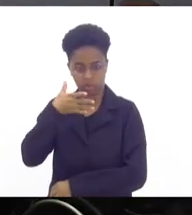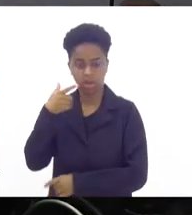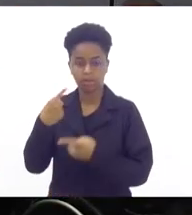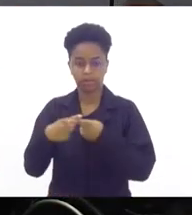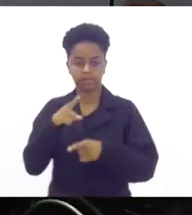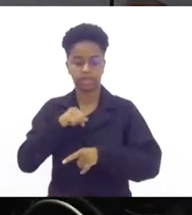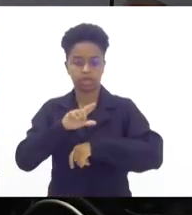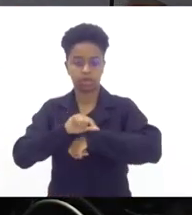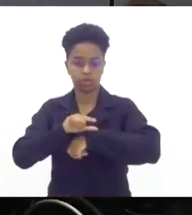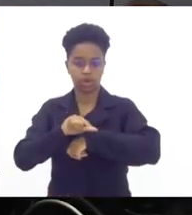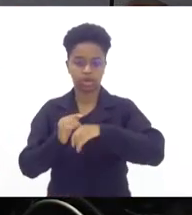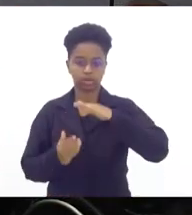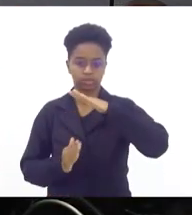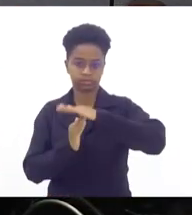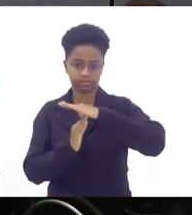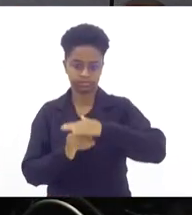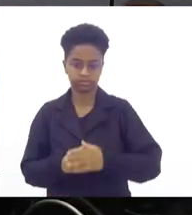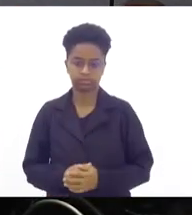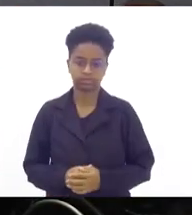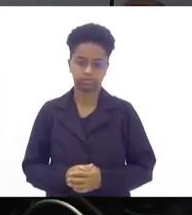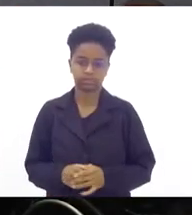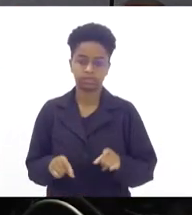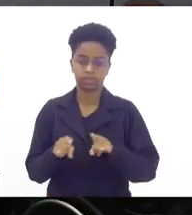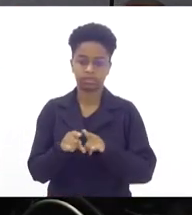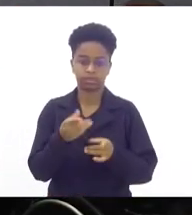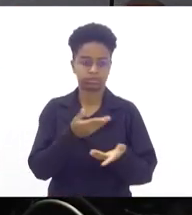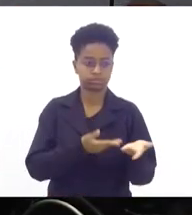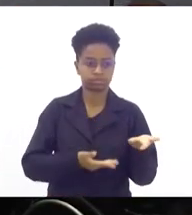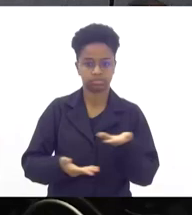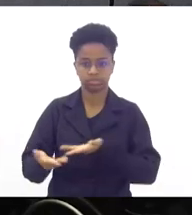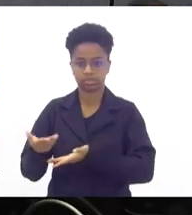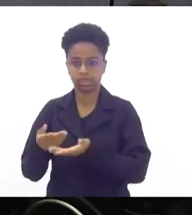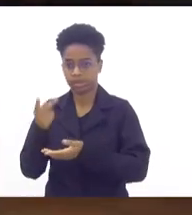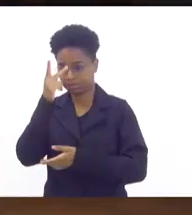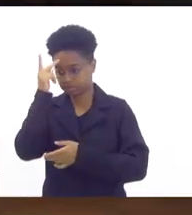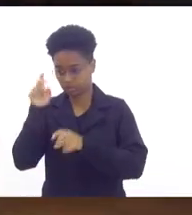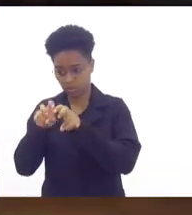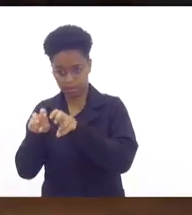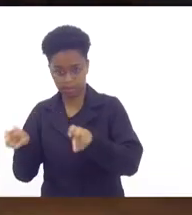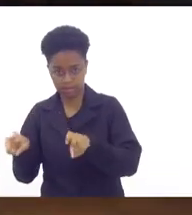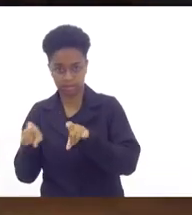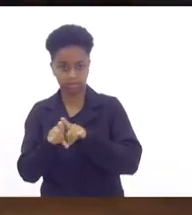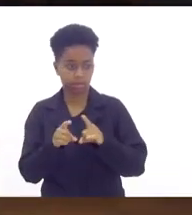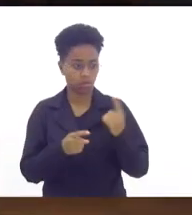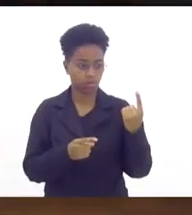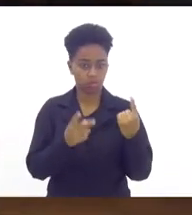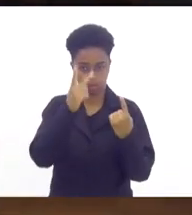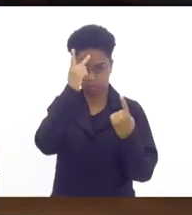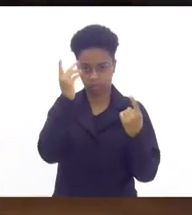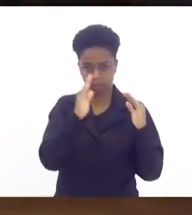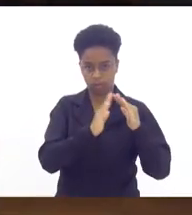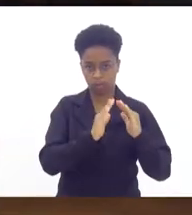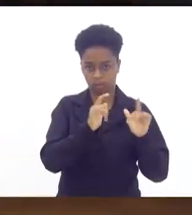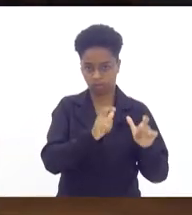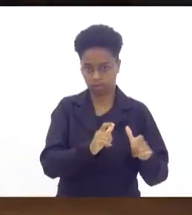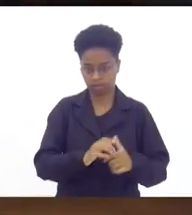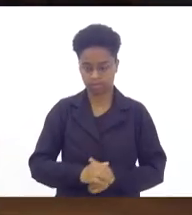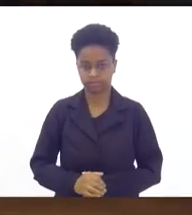horário estabelecido e vamos intercalar alguém da mesa com um morador é